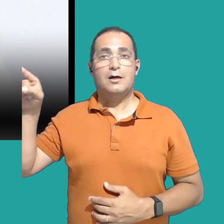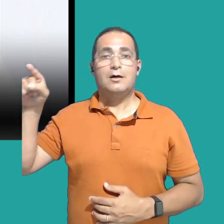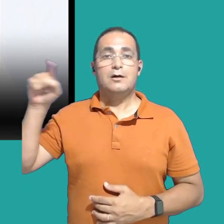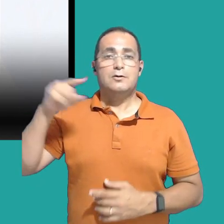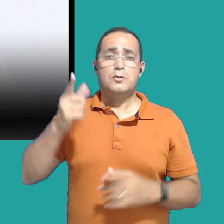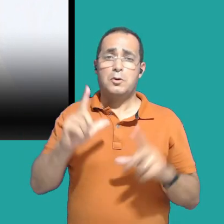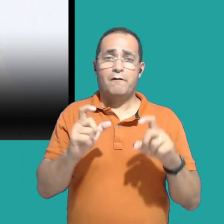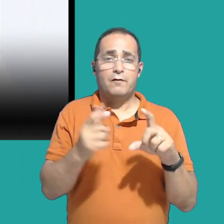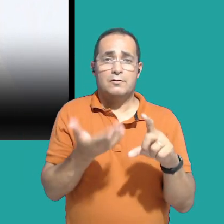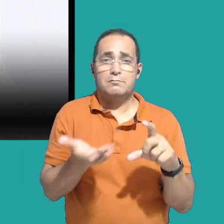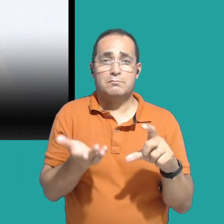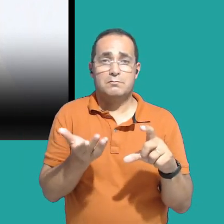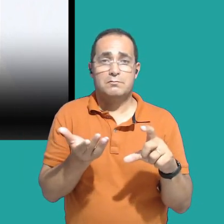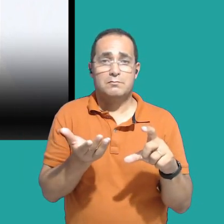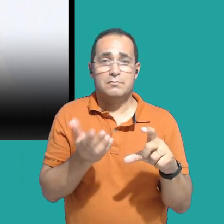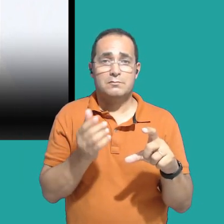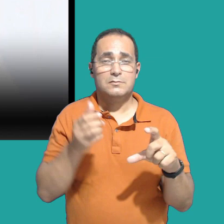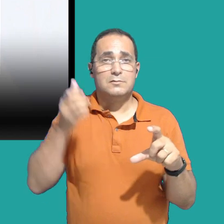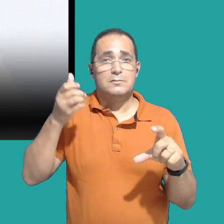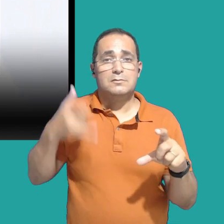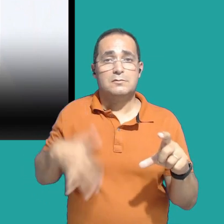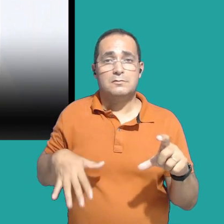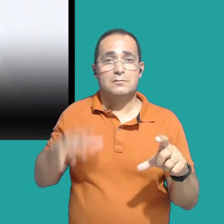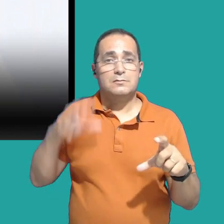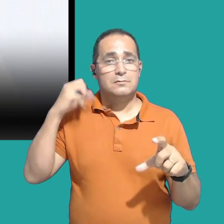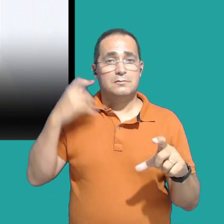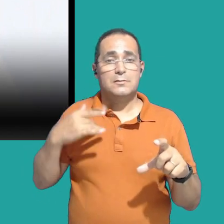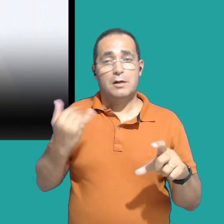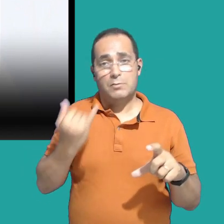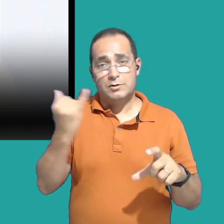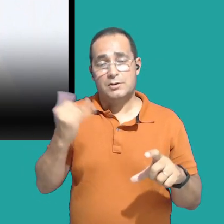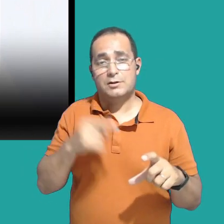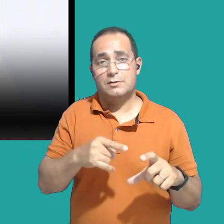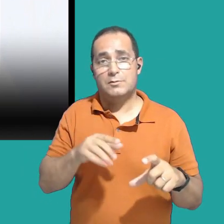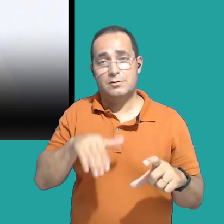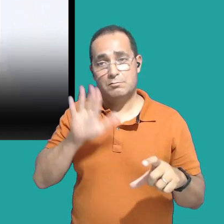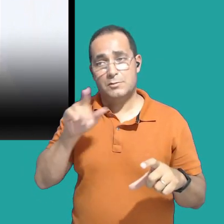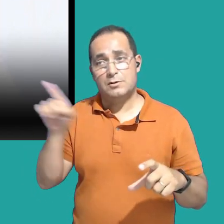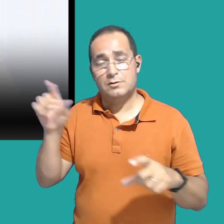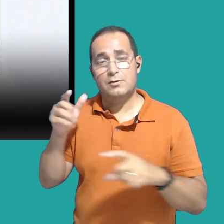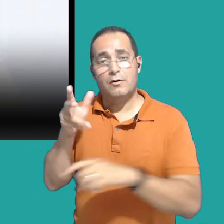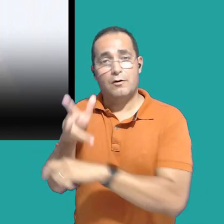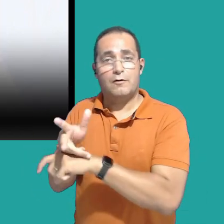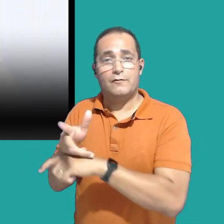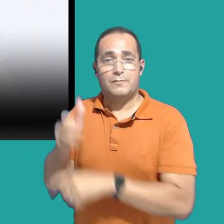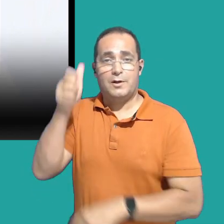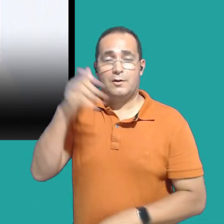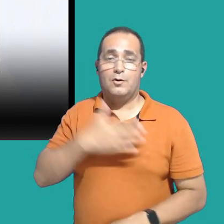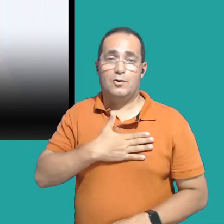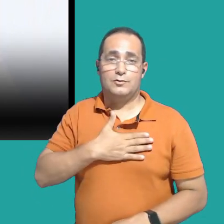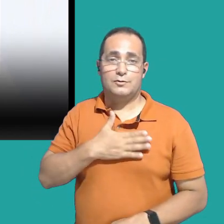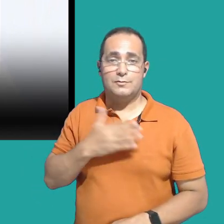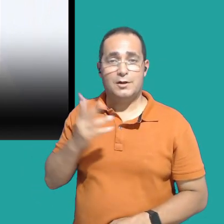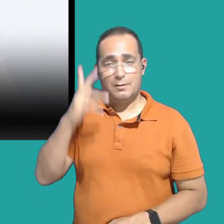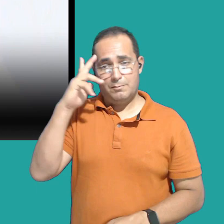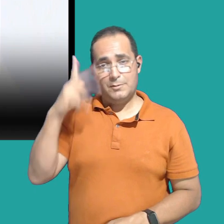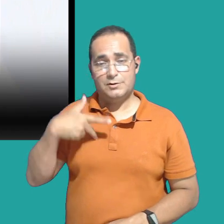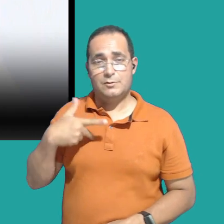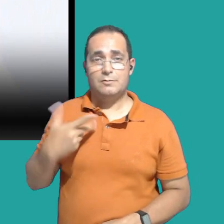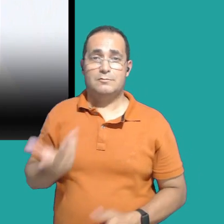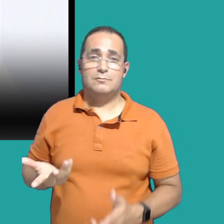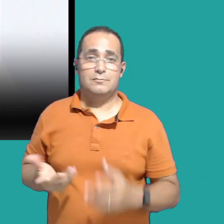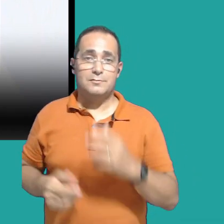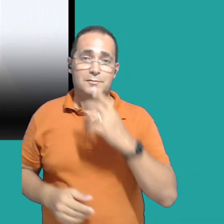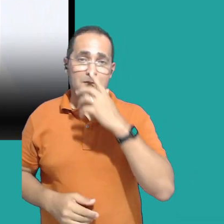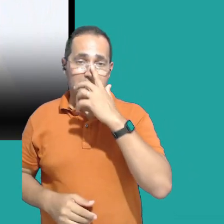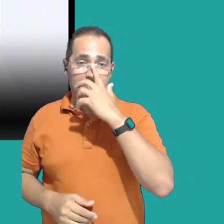da sensação que eu tive naquele momento do que uma foto que está ali descrita. É importante, mas assim, depende da